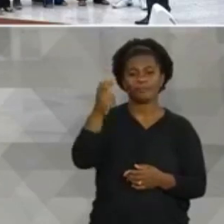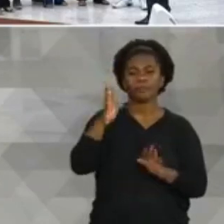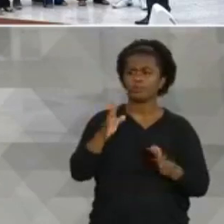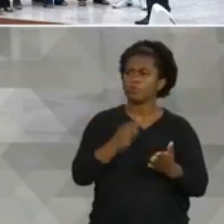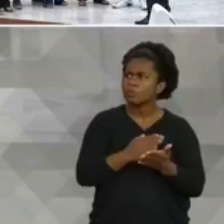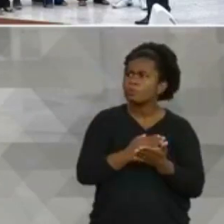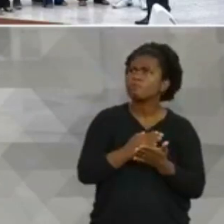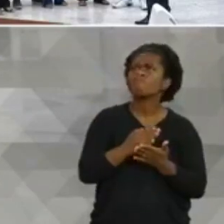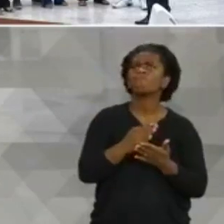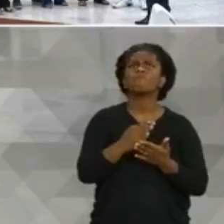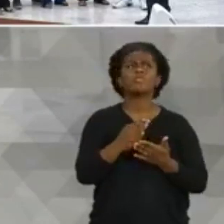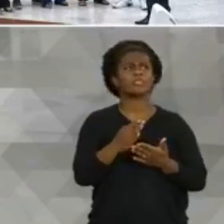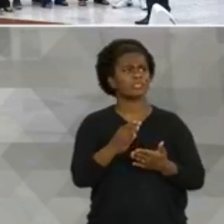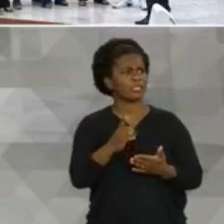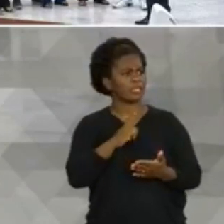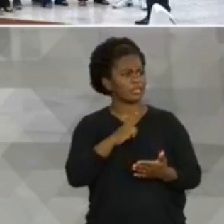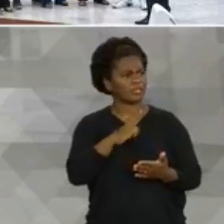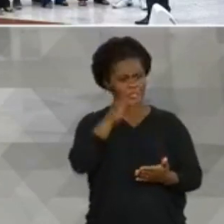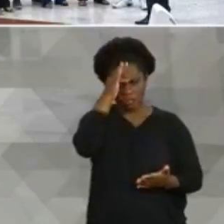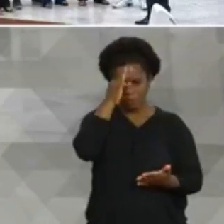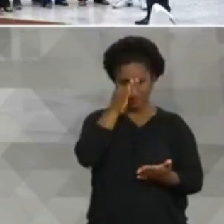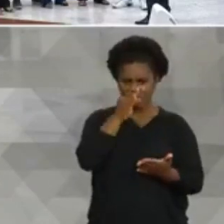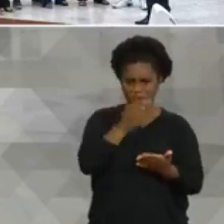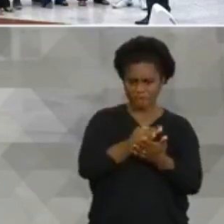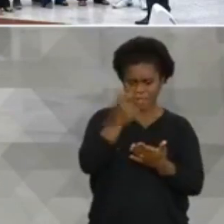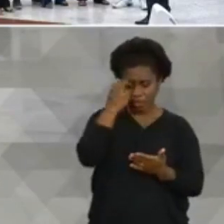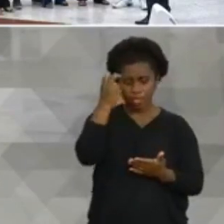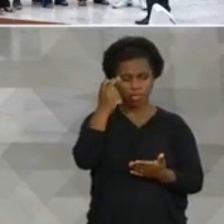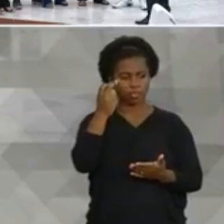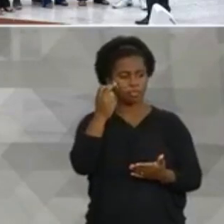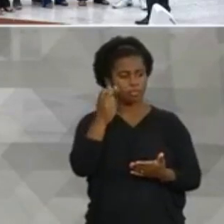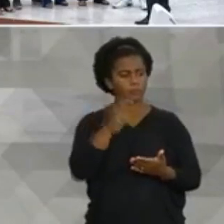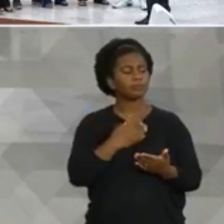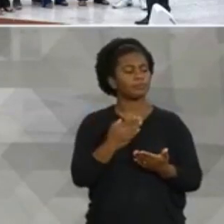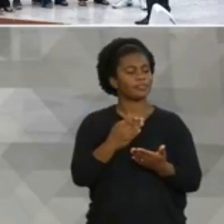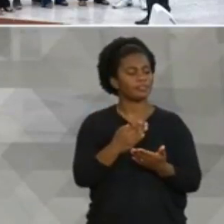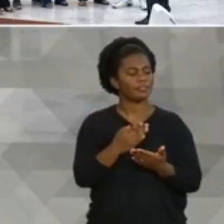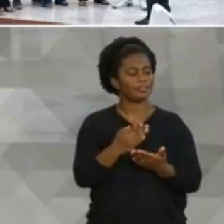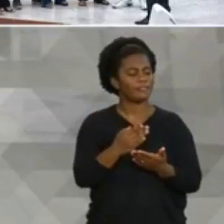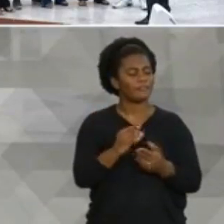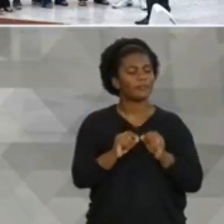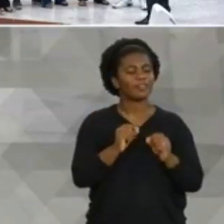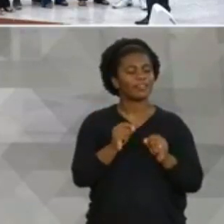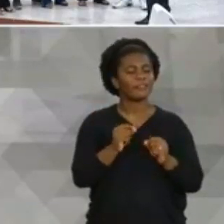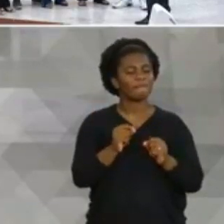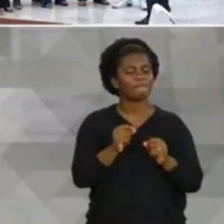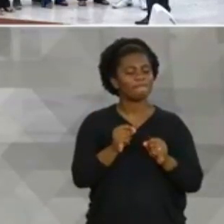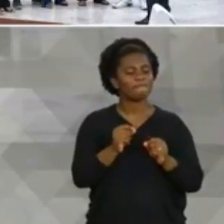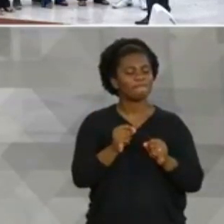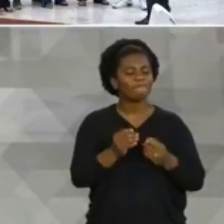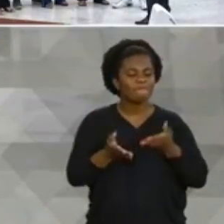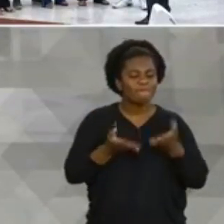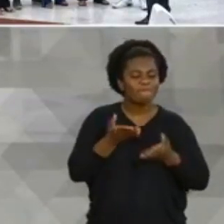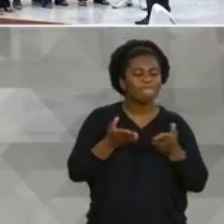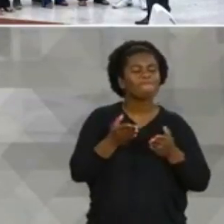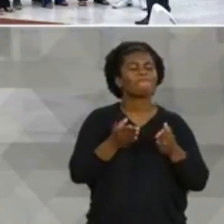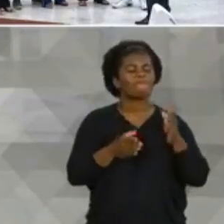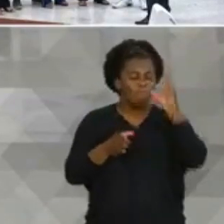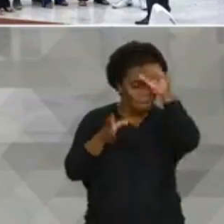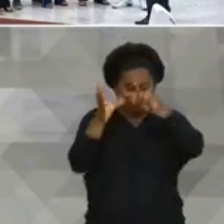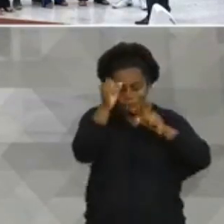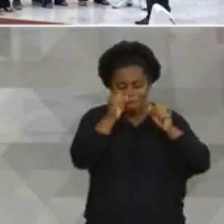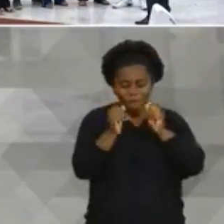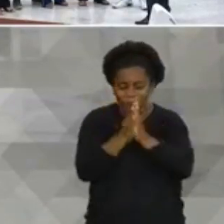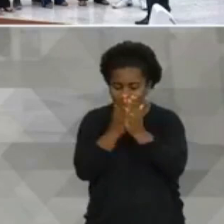a fé, a inteligente, ser uma mulher sábia, eu comecei a edificar a minha casa. Aí foi onde meu esposo voltou, ele viu a mudança que eu